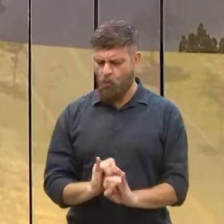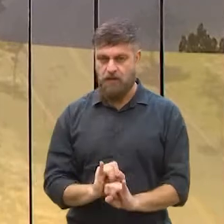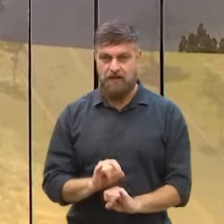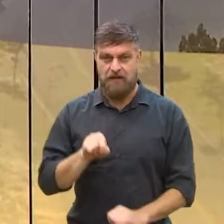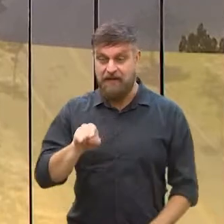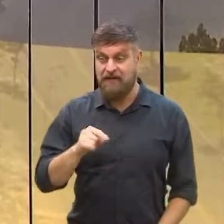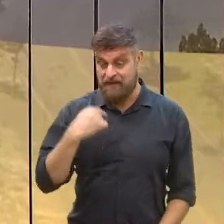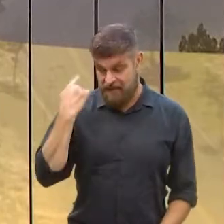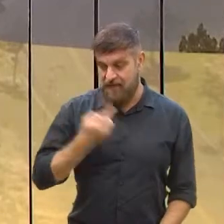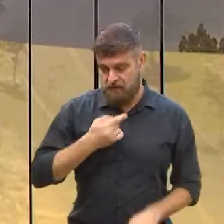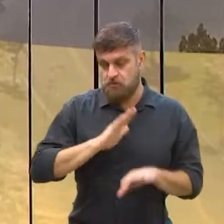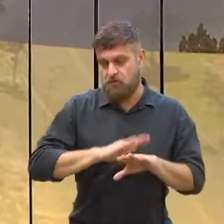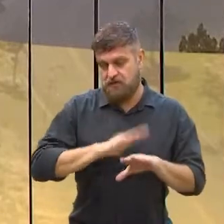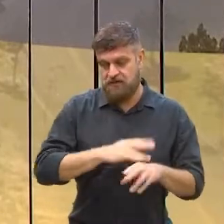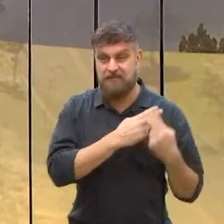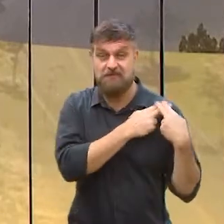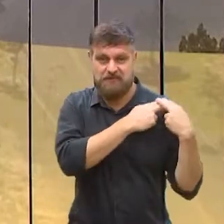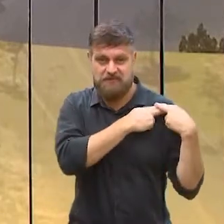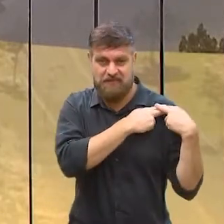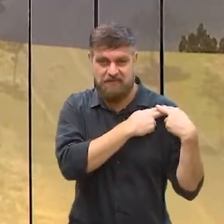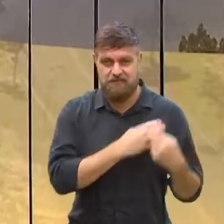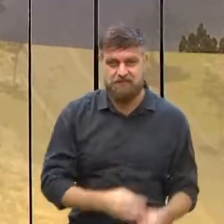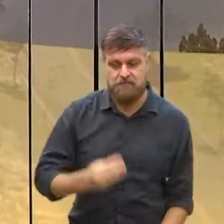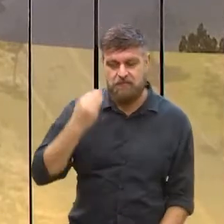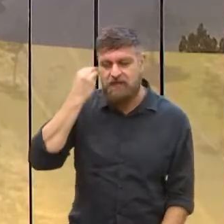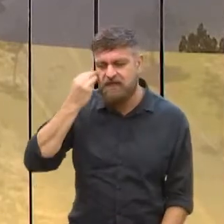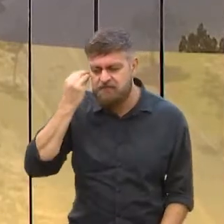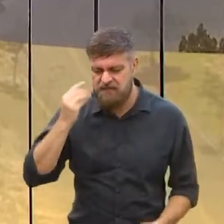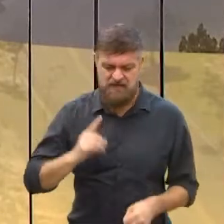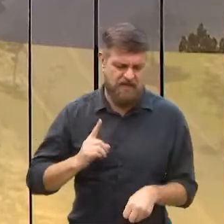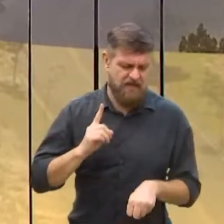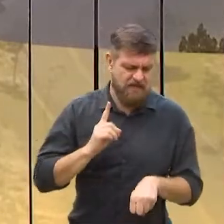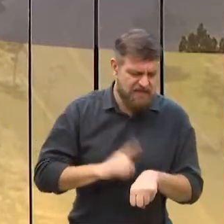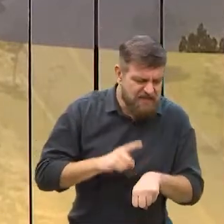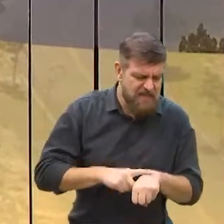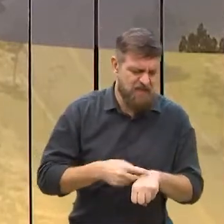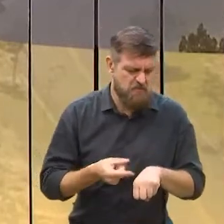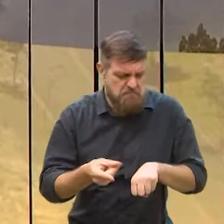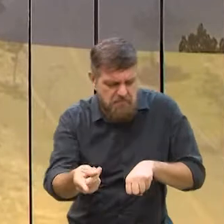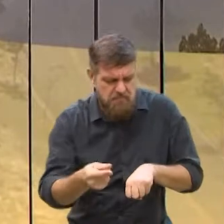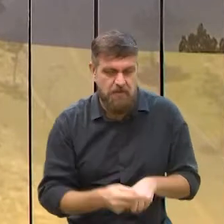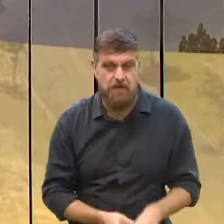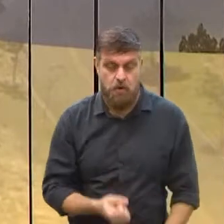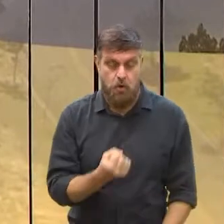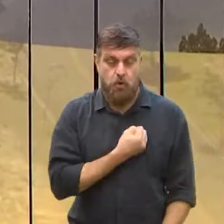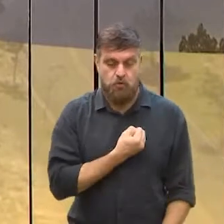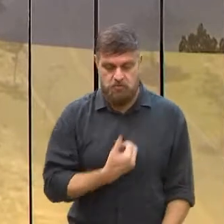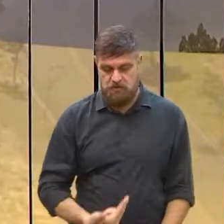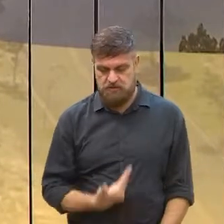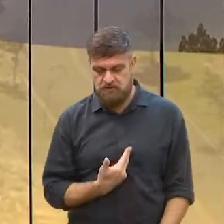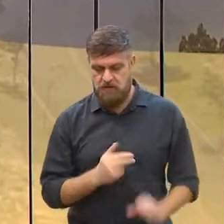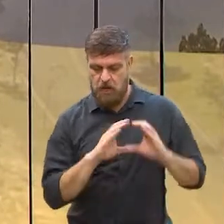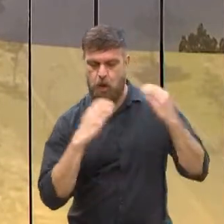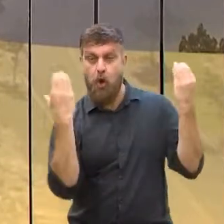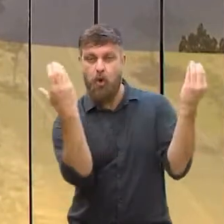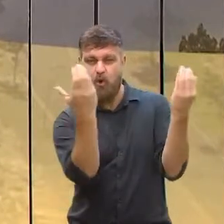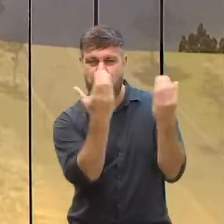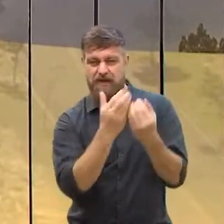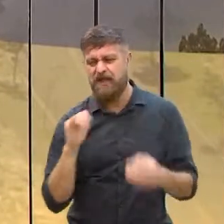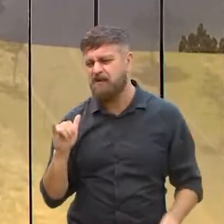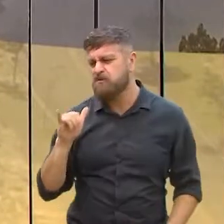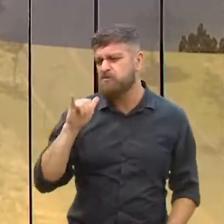tem que proporcionar. Então, a experiência em tempo, em número de cirurgias feitas, em congressos, participação